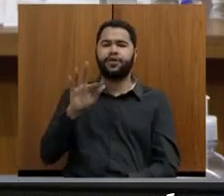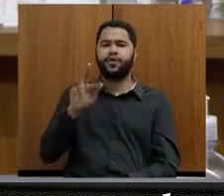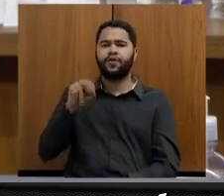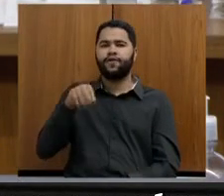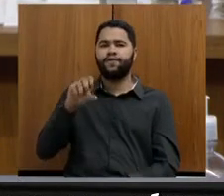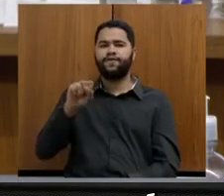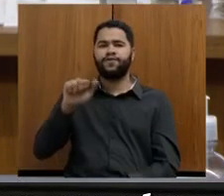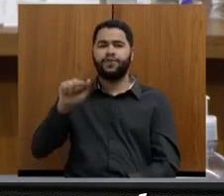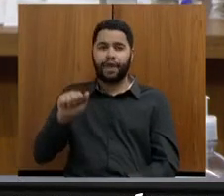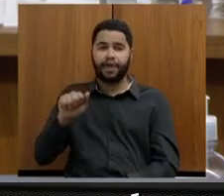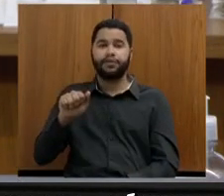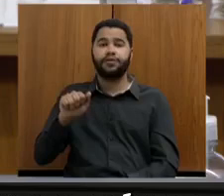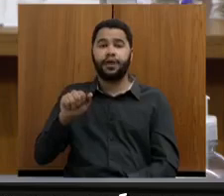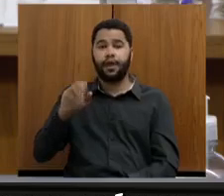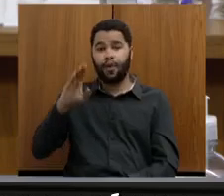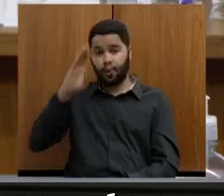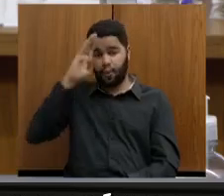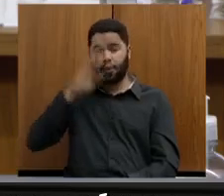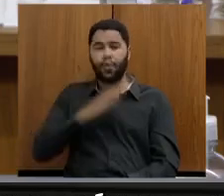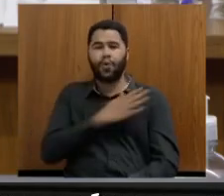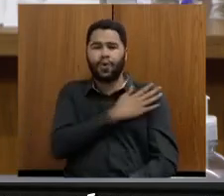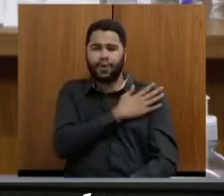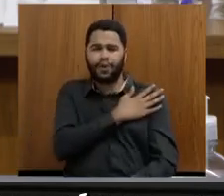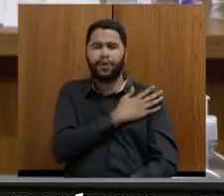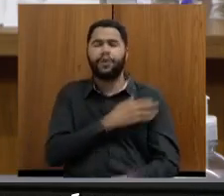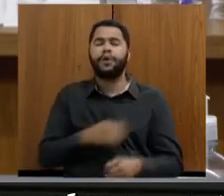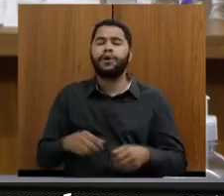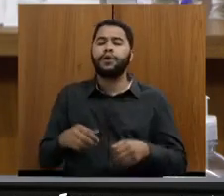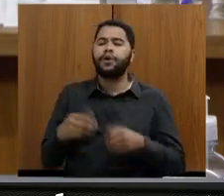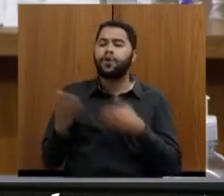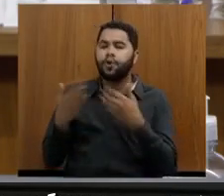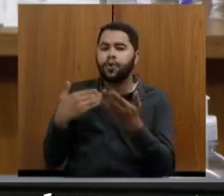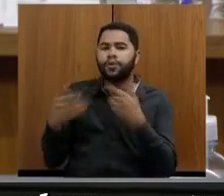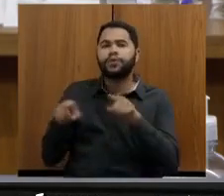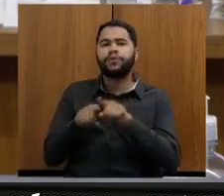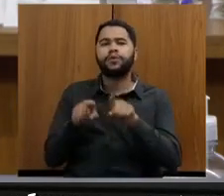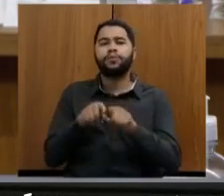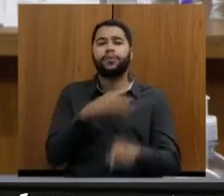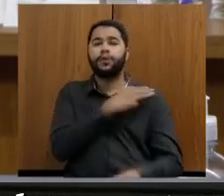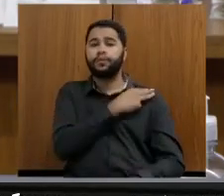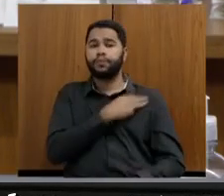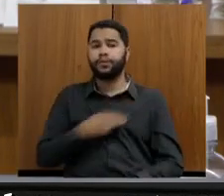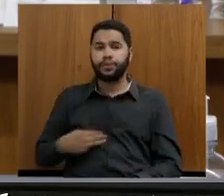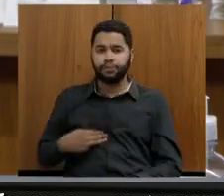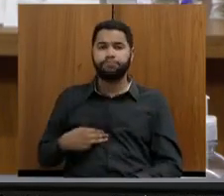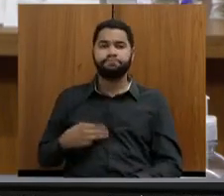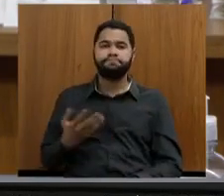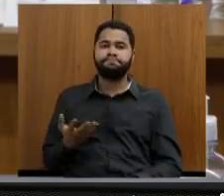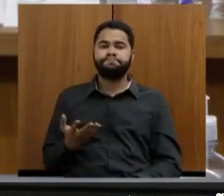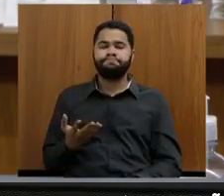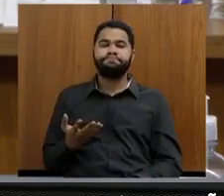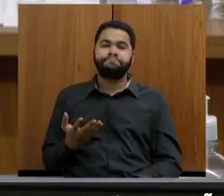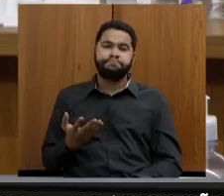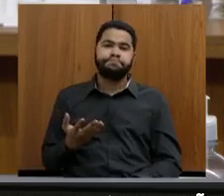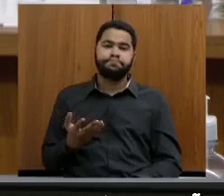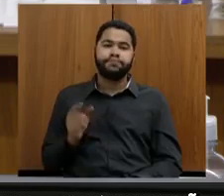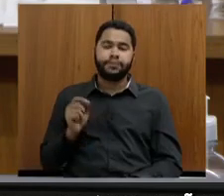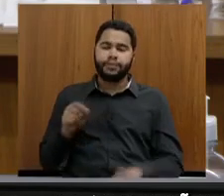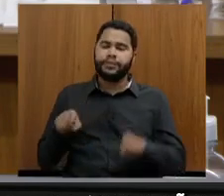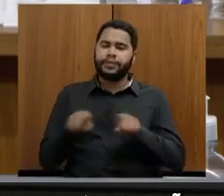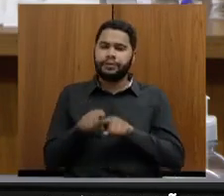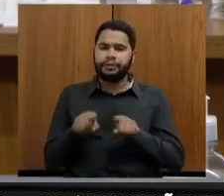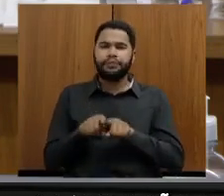Gomes quando nós estivemos ali conversamos com o ministro isso foi algo que a